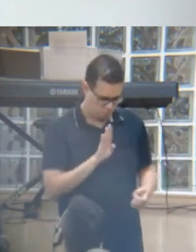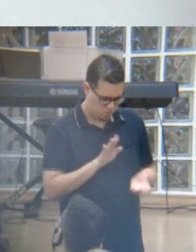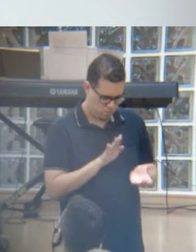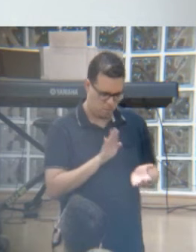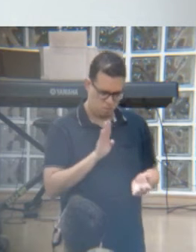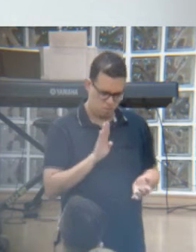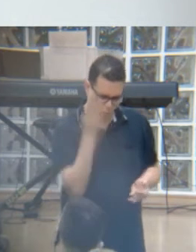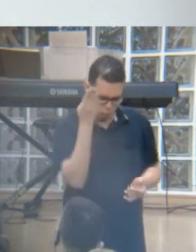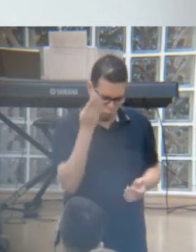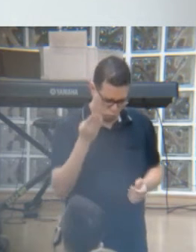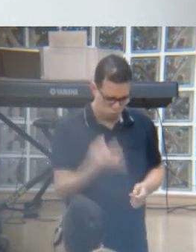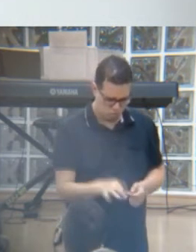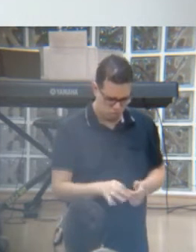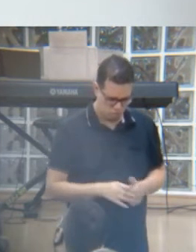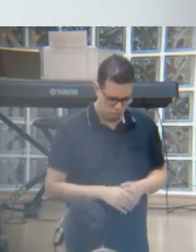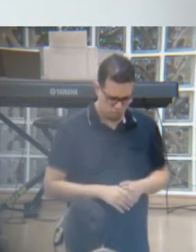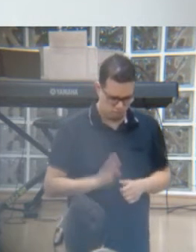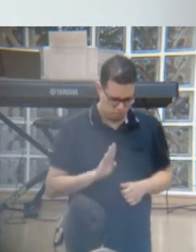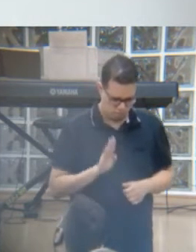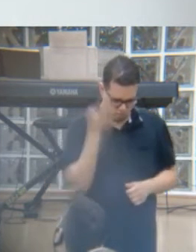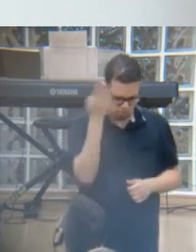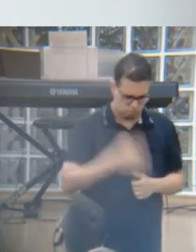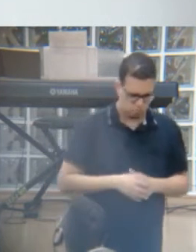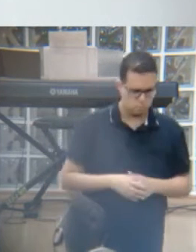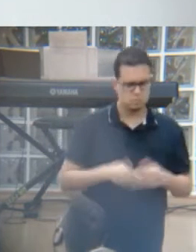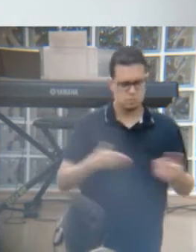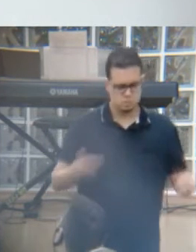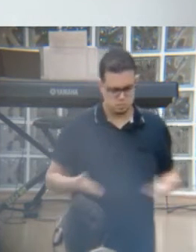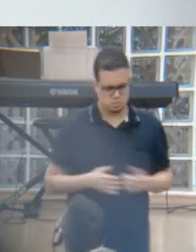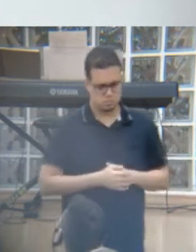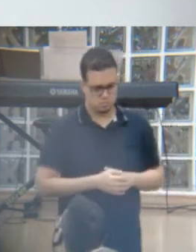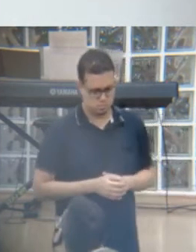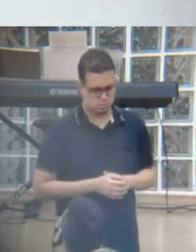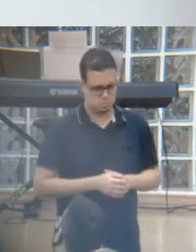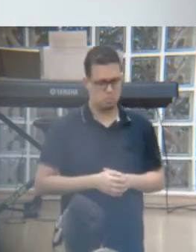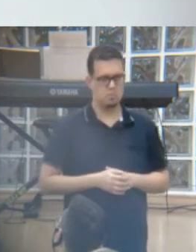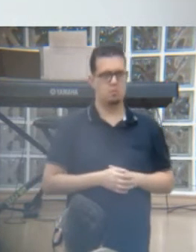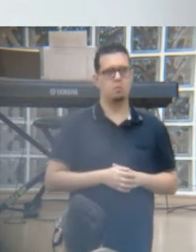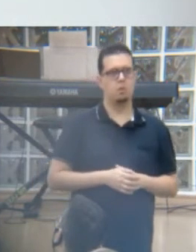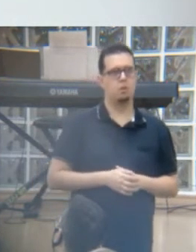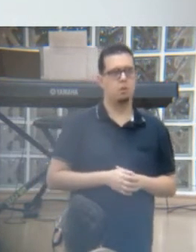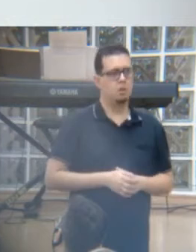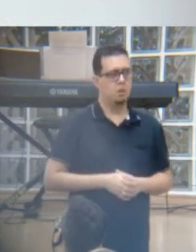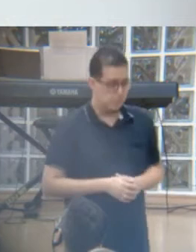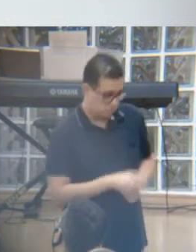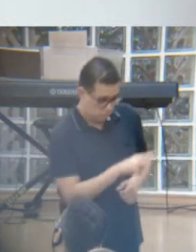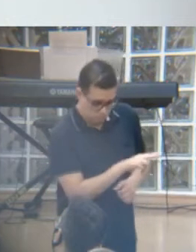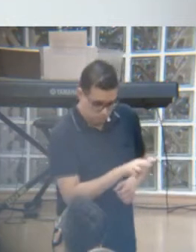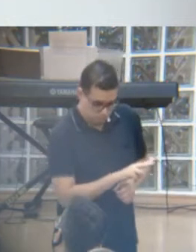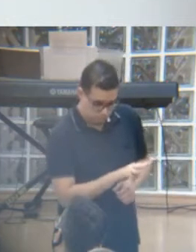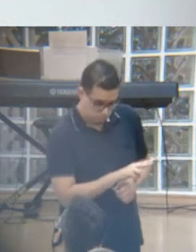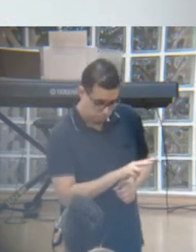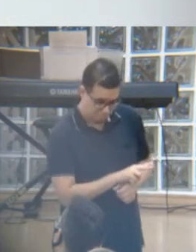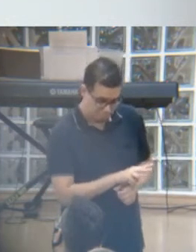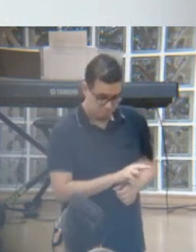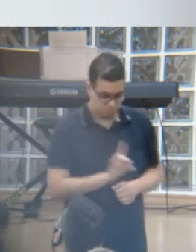Porque eles não cumpriram a sua parte na aliança e abandonaram a Deus.